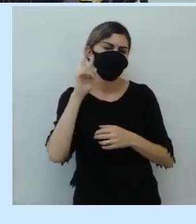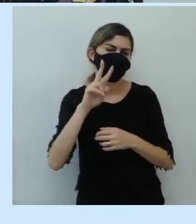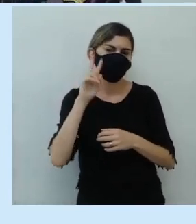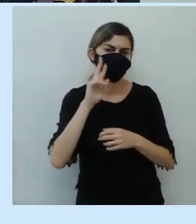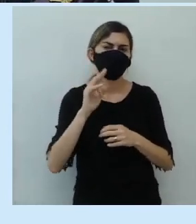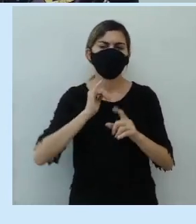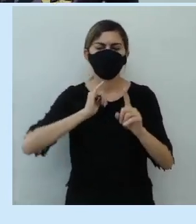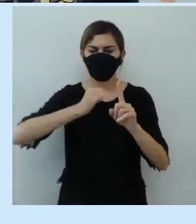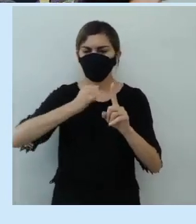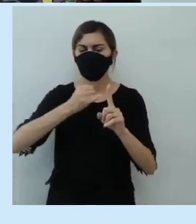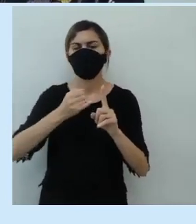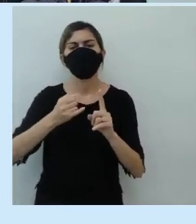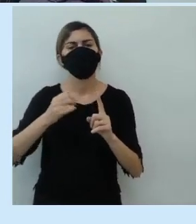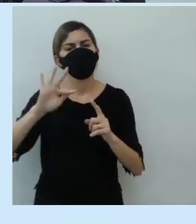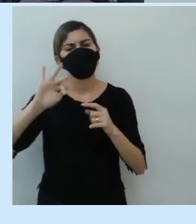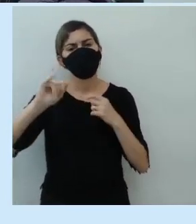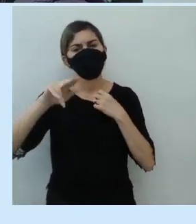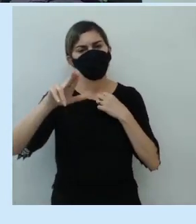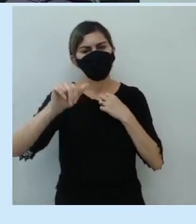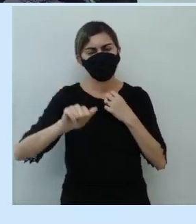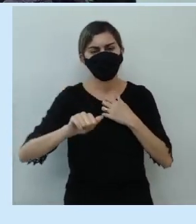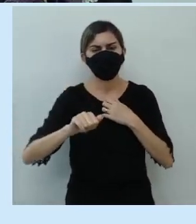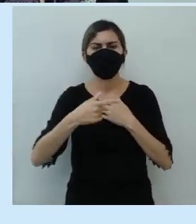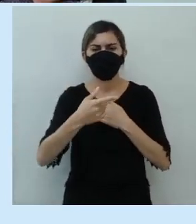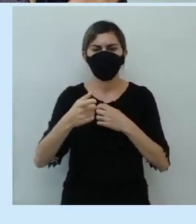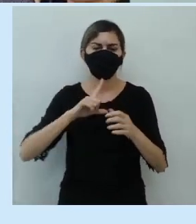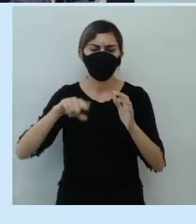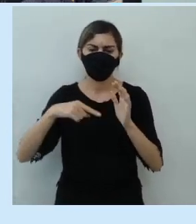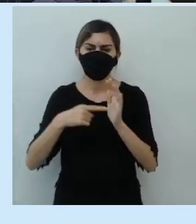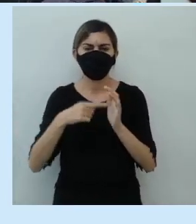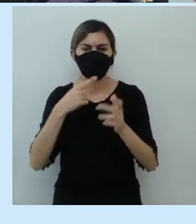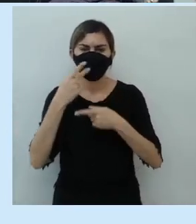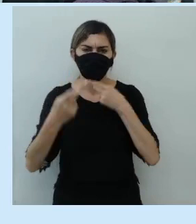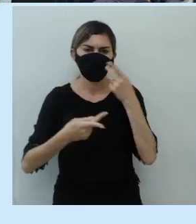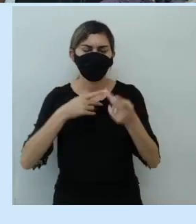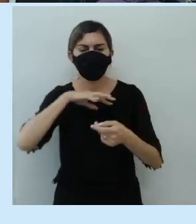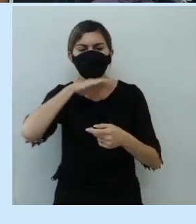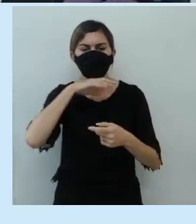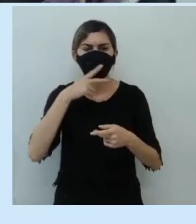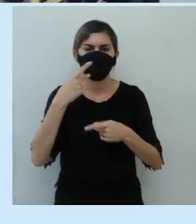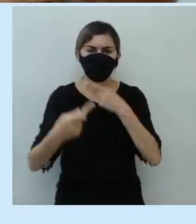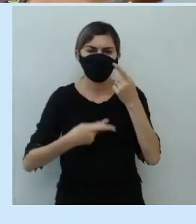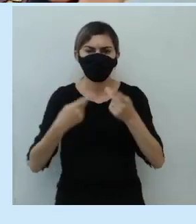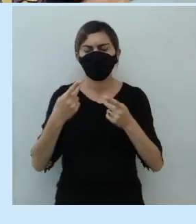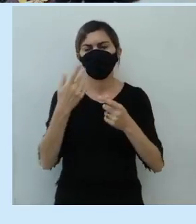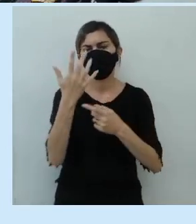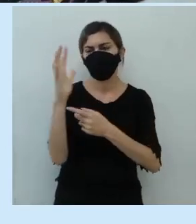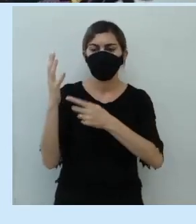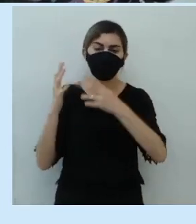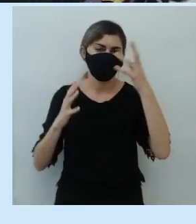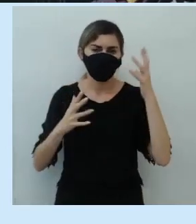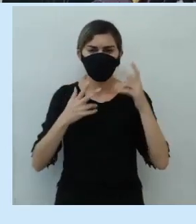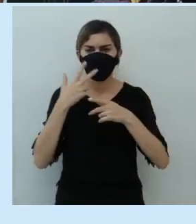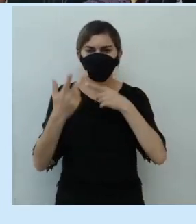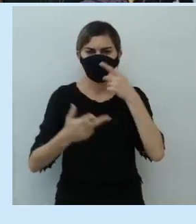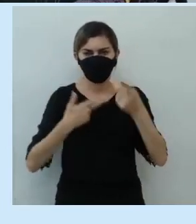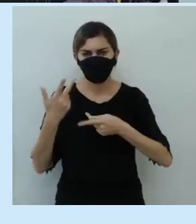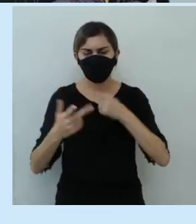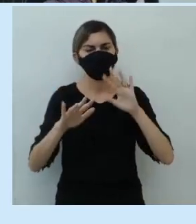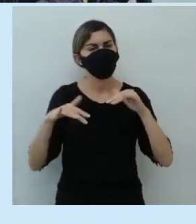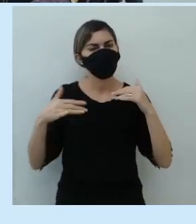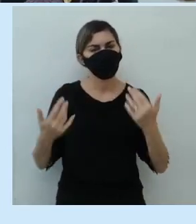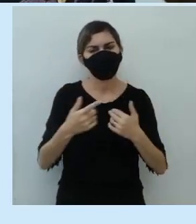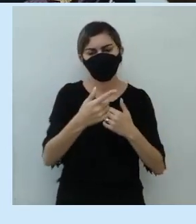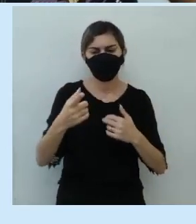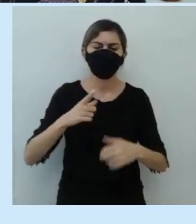historinhas infantis, várias fábulas, em que você tem objetos que falam, animais que falam, plantas que falam, né? Então,